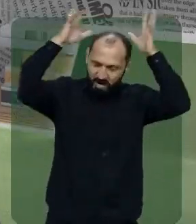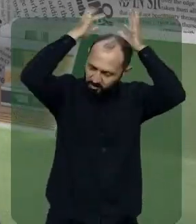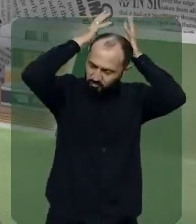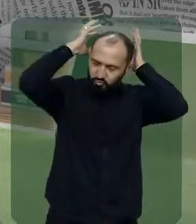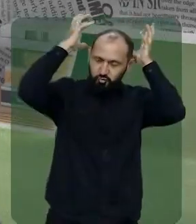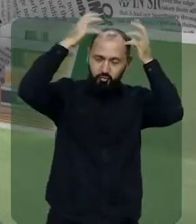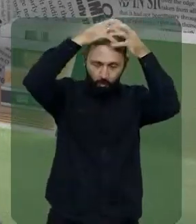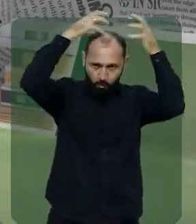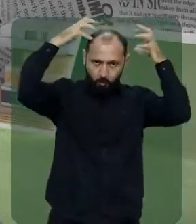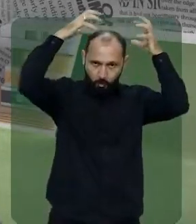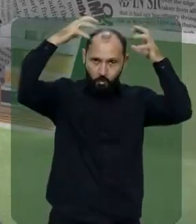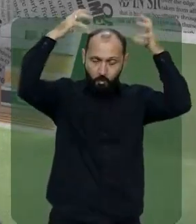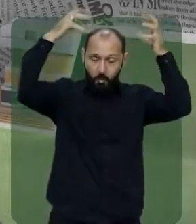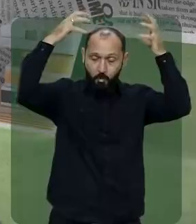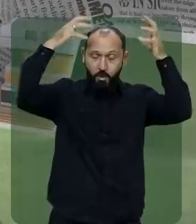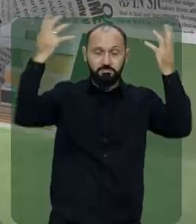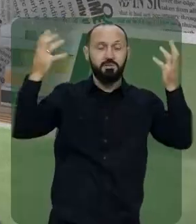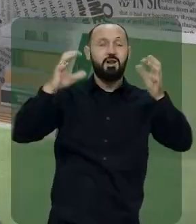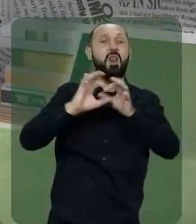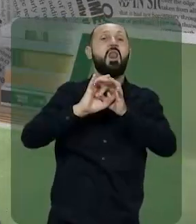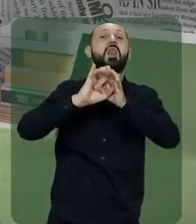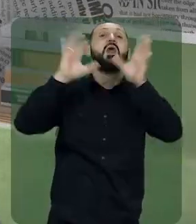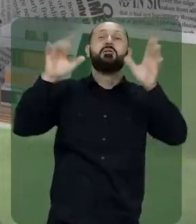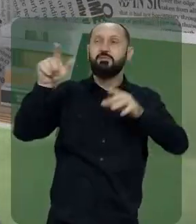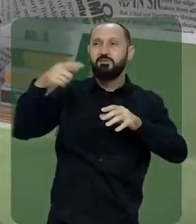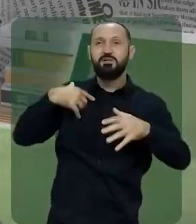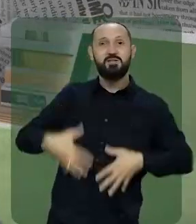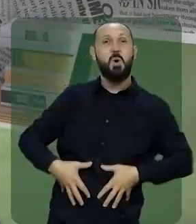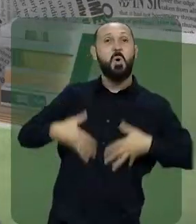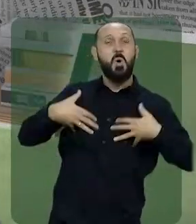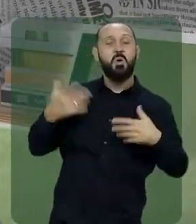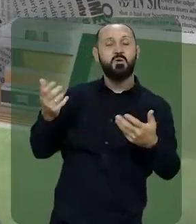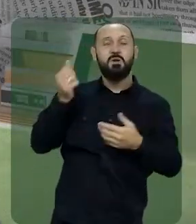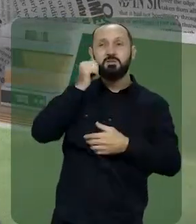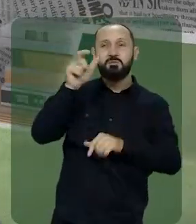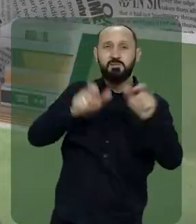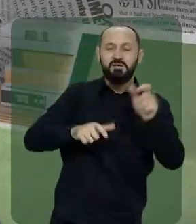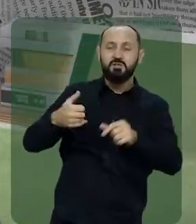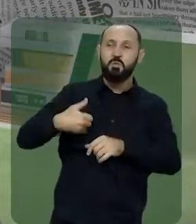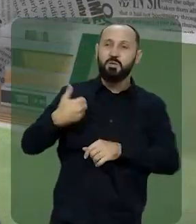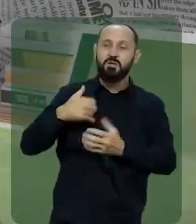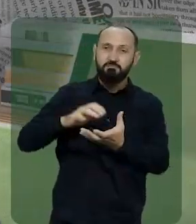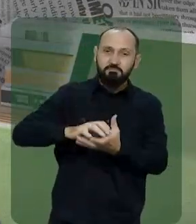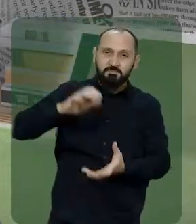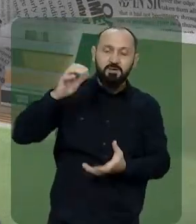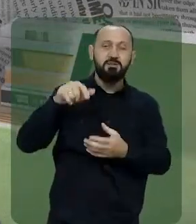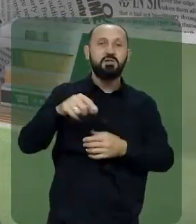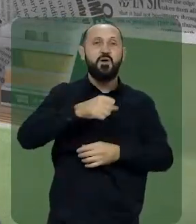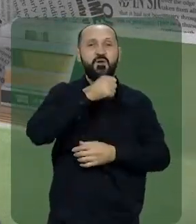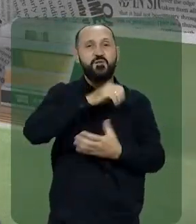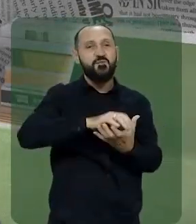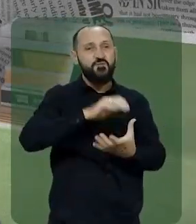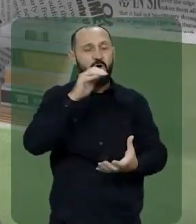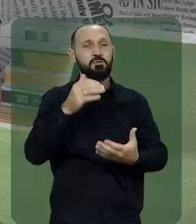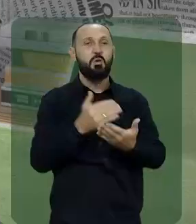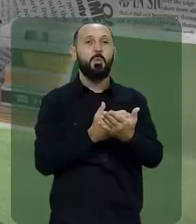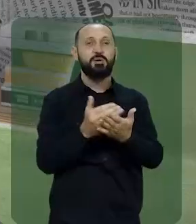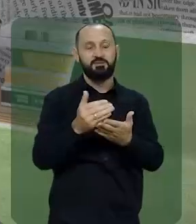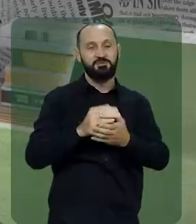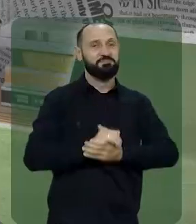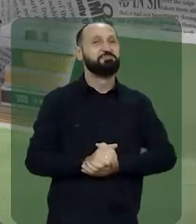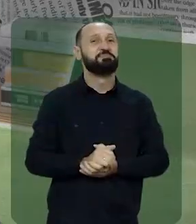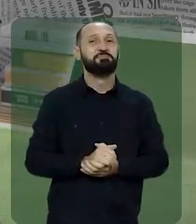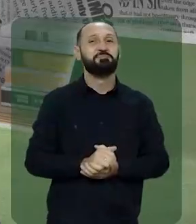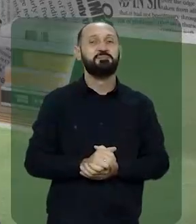né? É considerado bonito, né? E as mulheres com mais idade, as mulheres idosas, também,